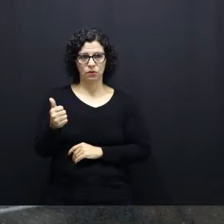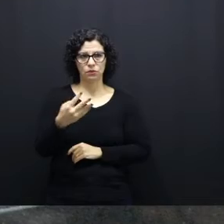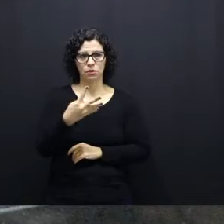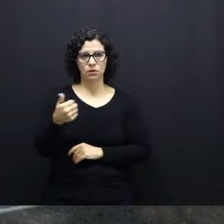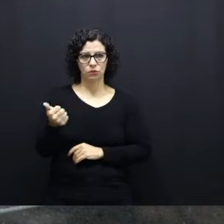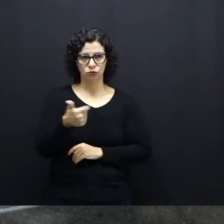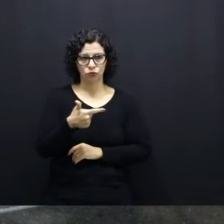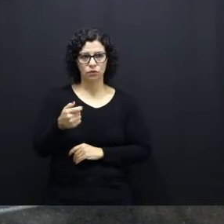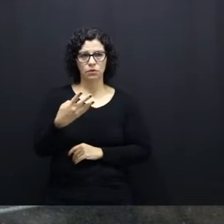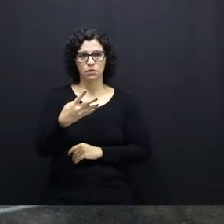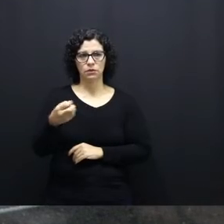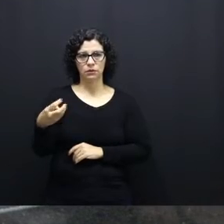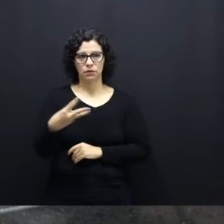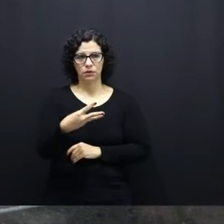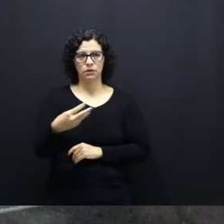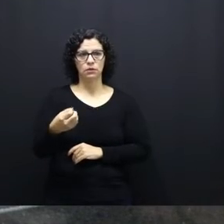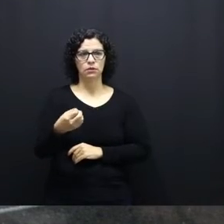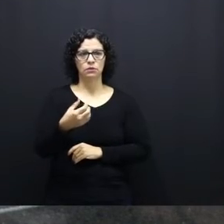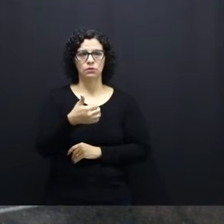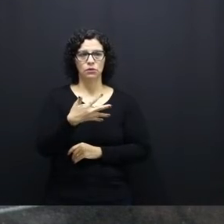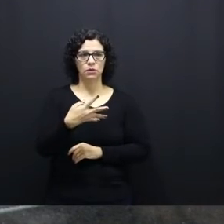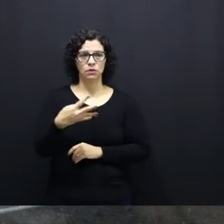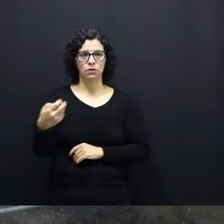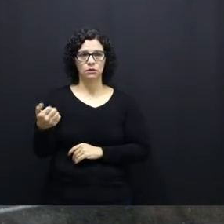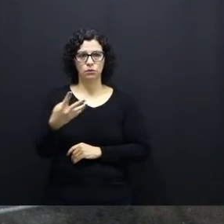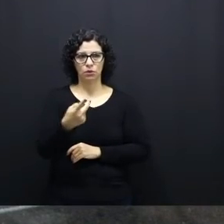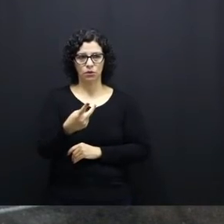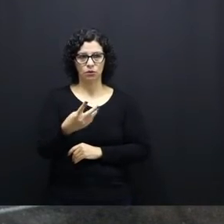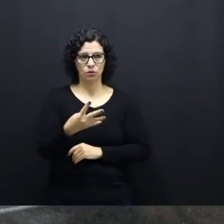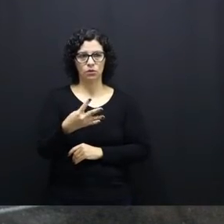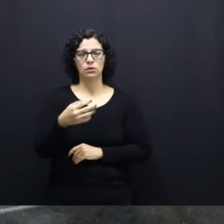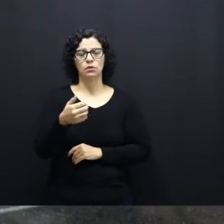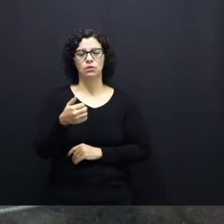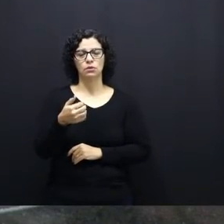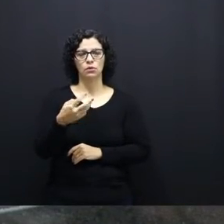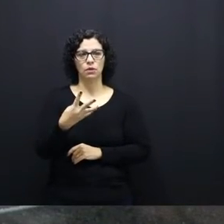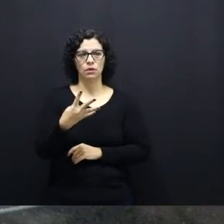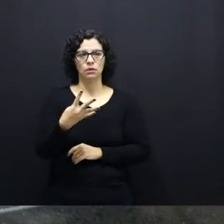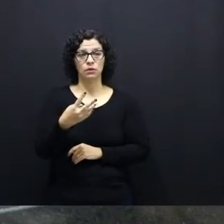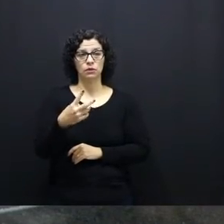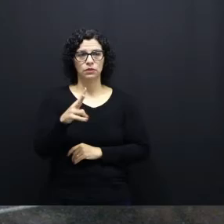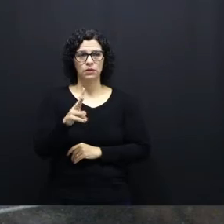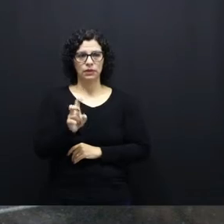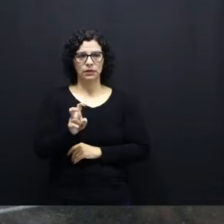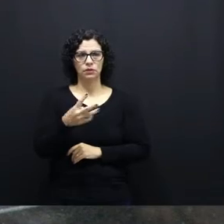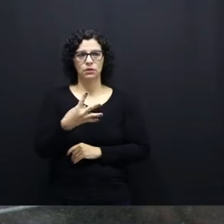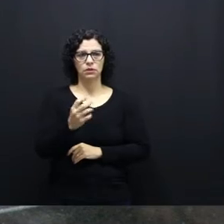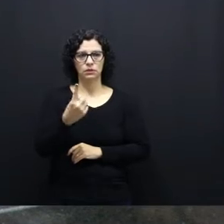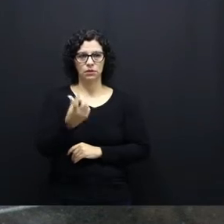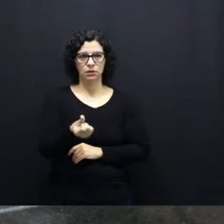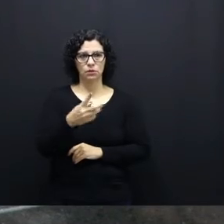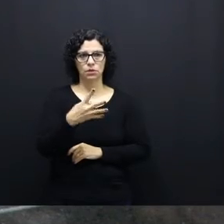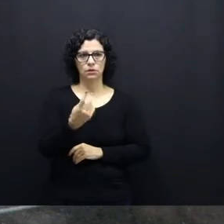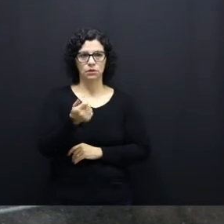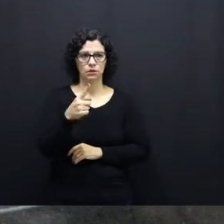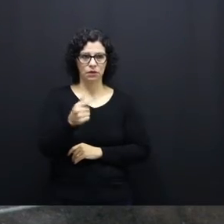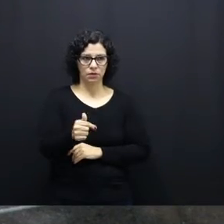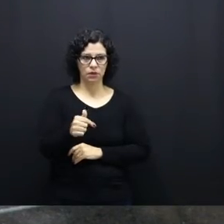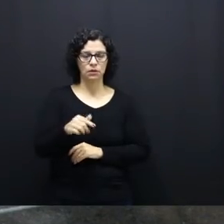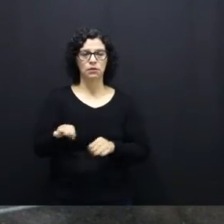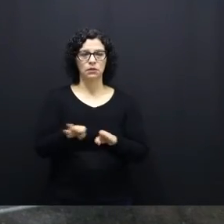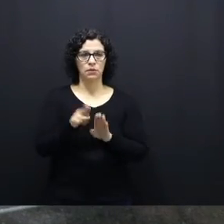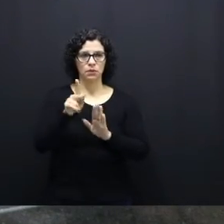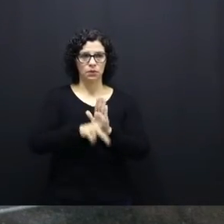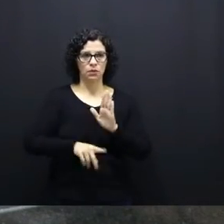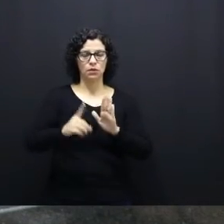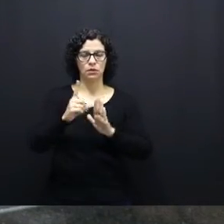412 413 414 415 416 e 417 e